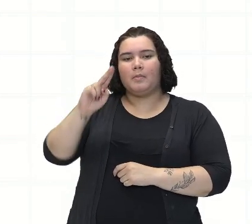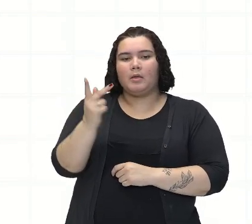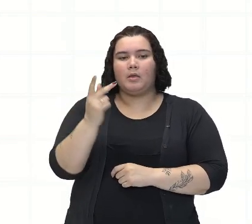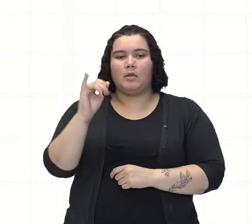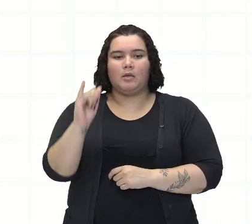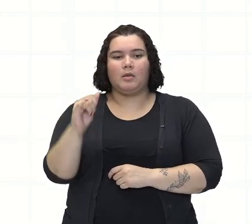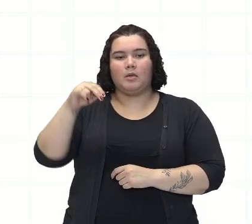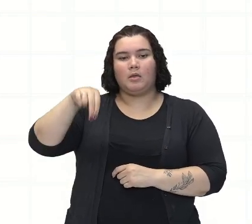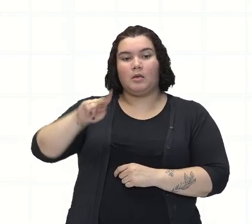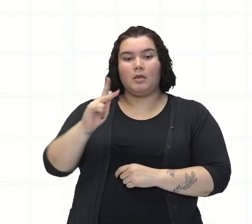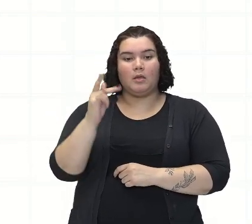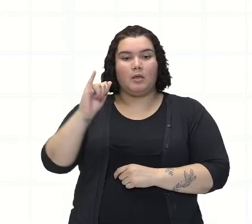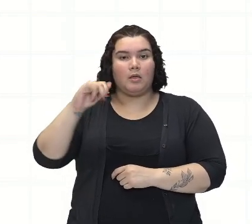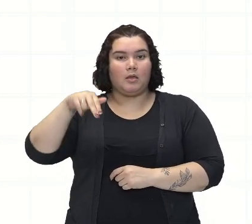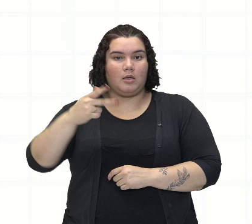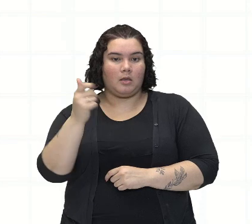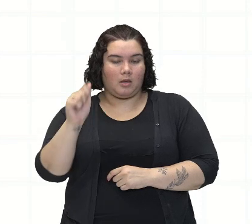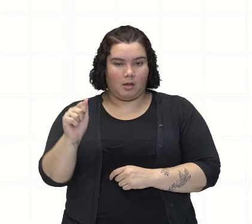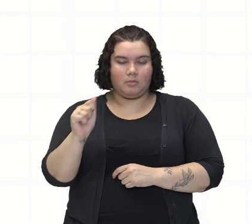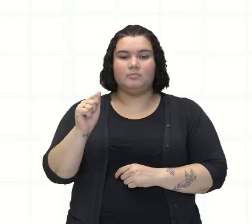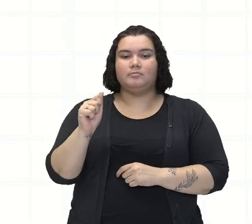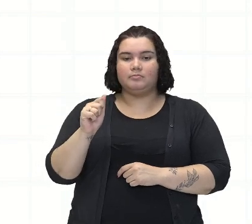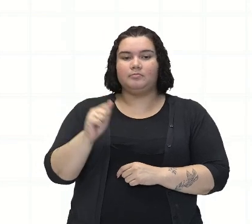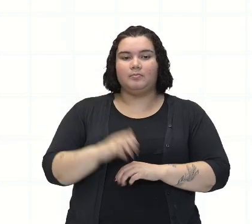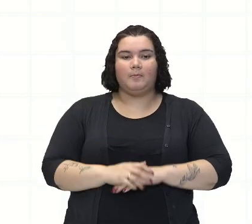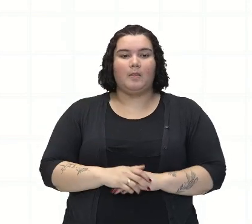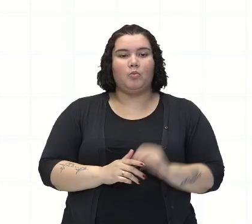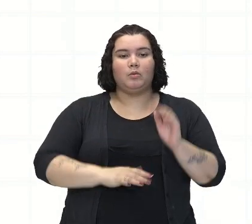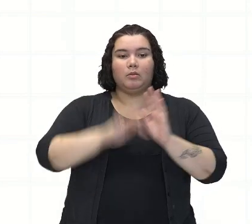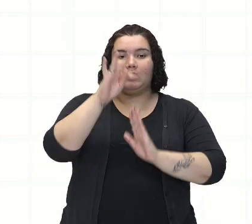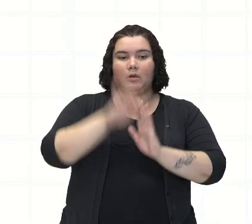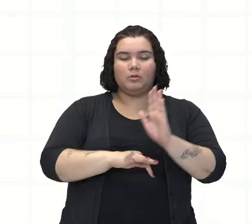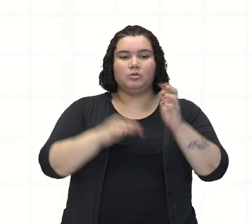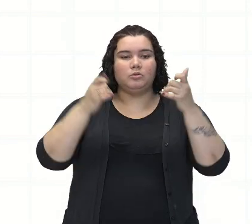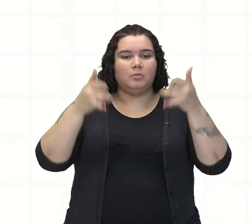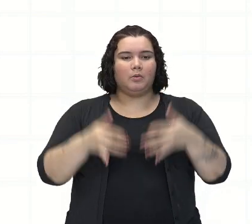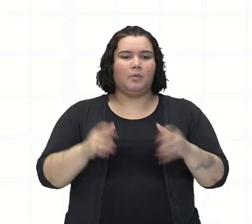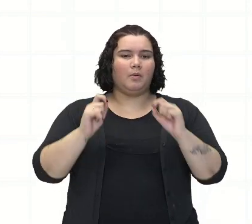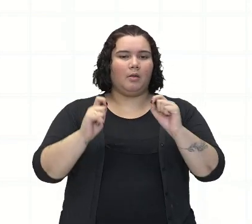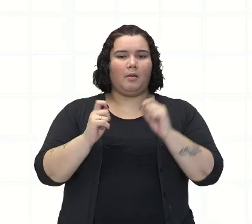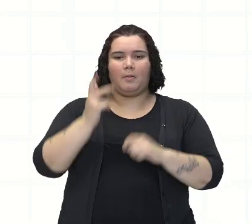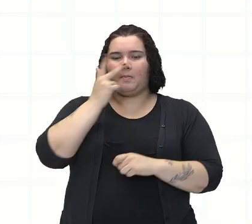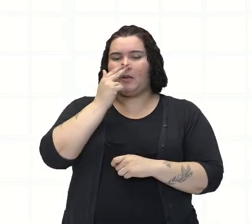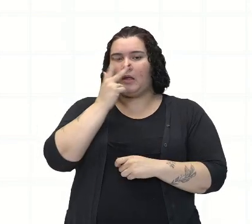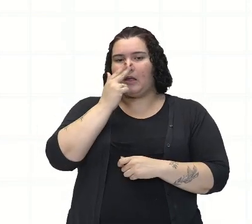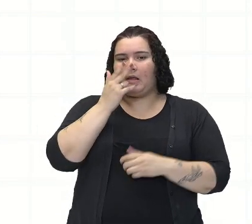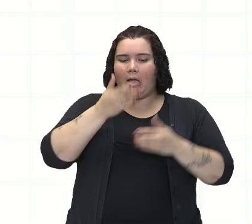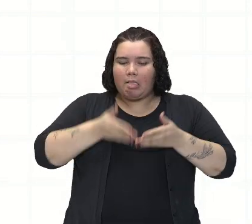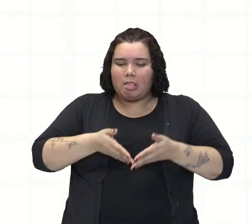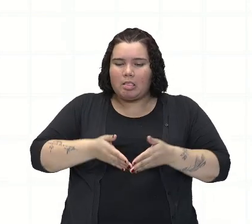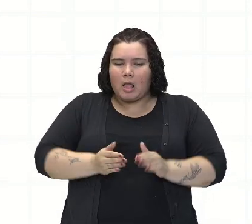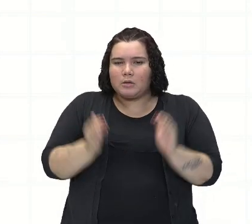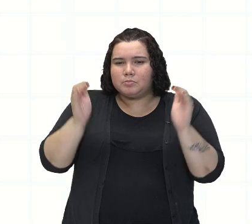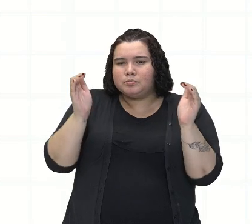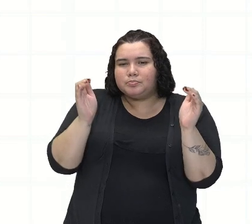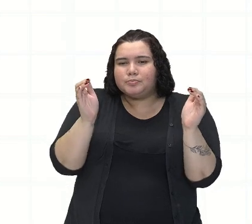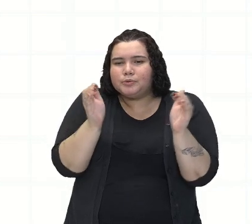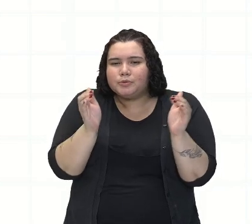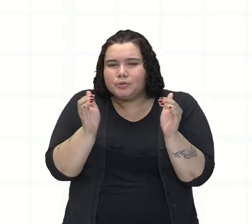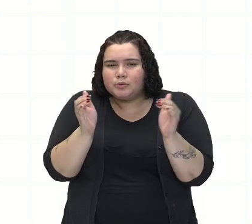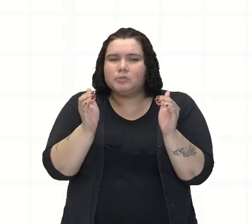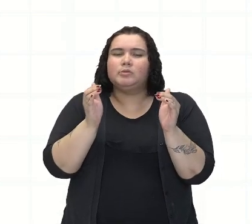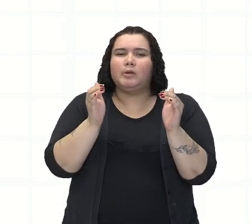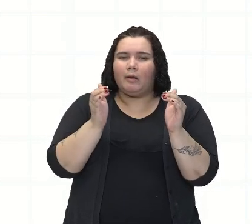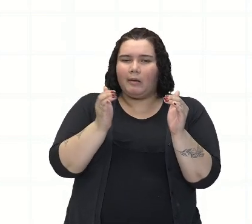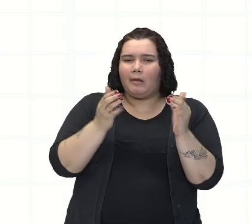a Nininha. E também aí no texto a gente pode perceber que fala quase como se ela tivesse nascido prematura, temos a referência a ela ser